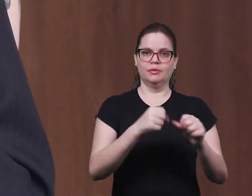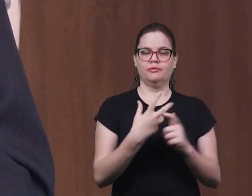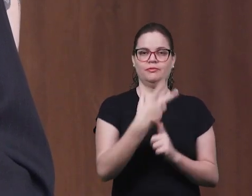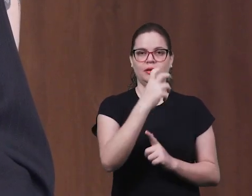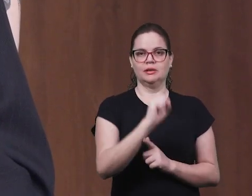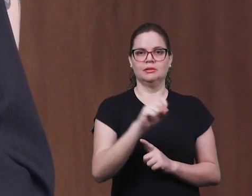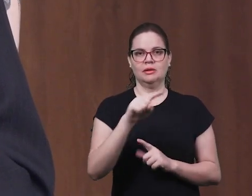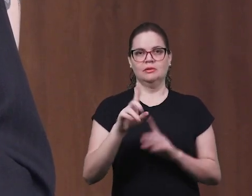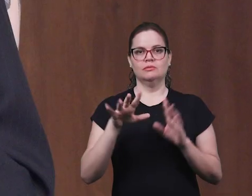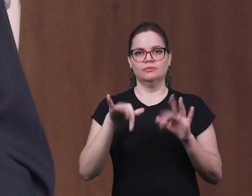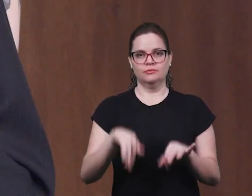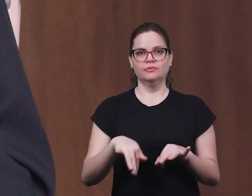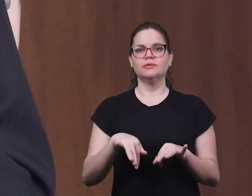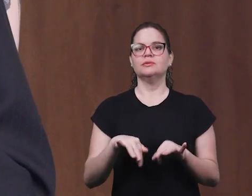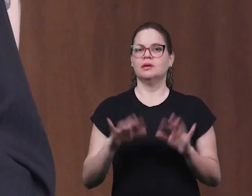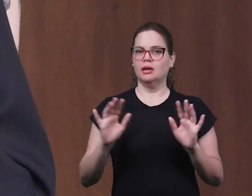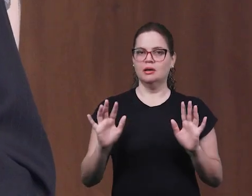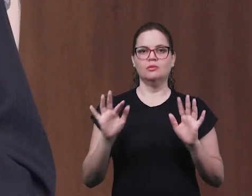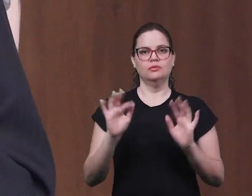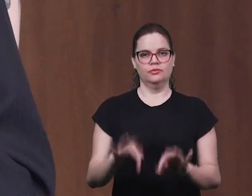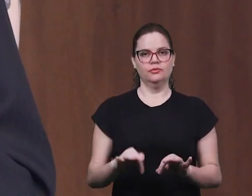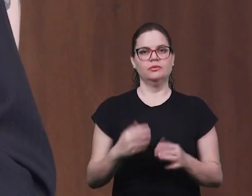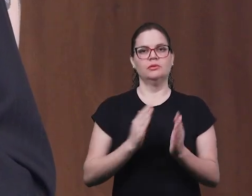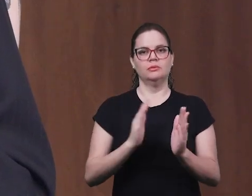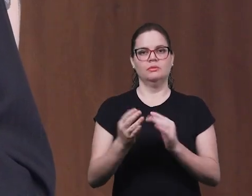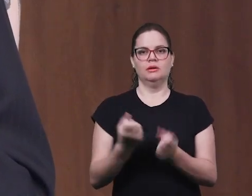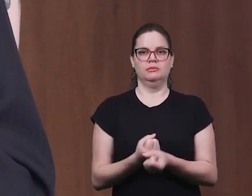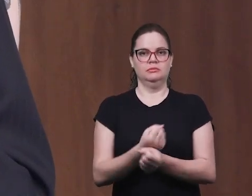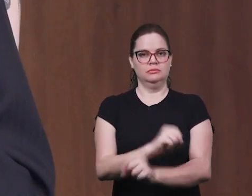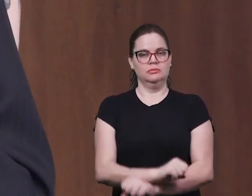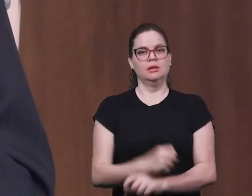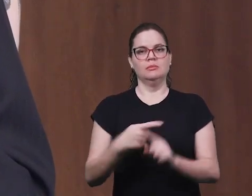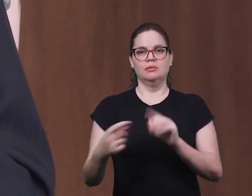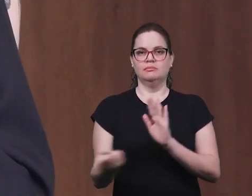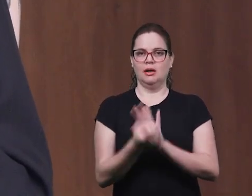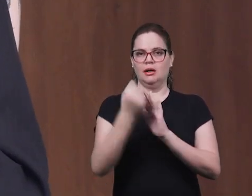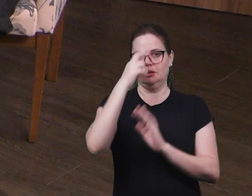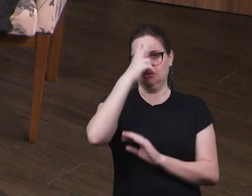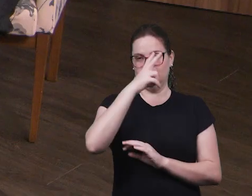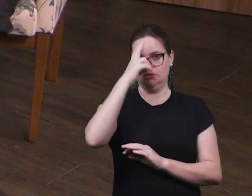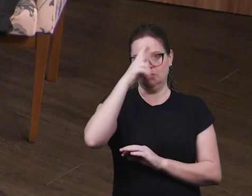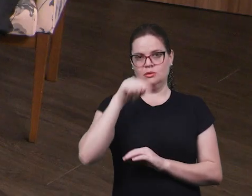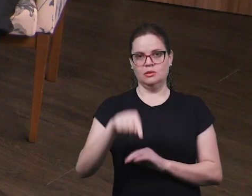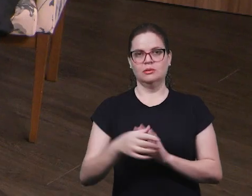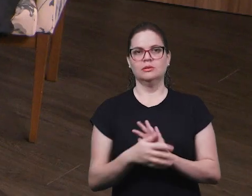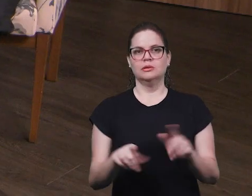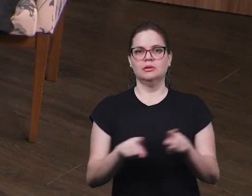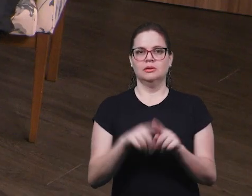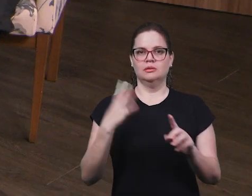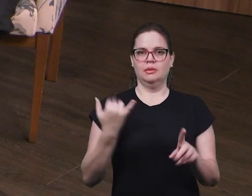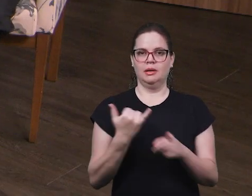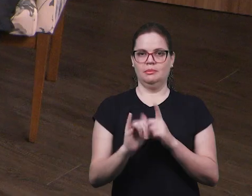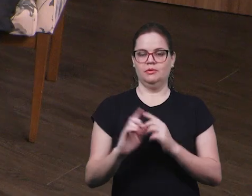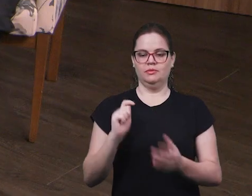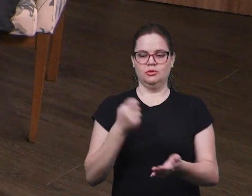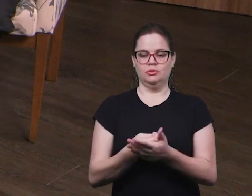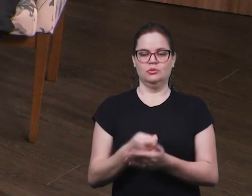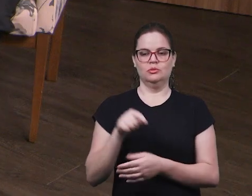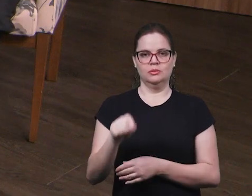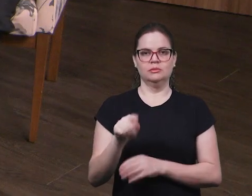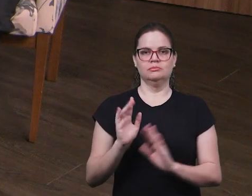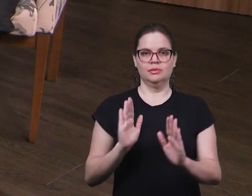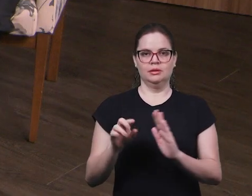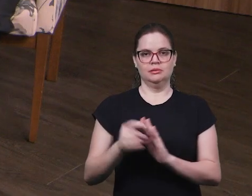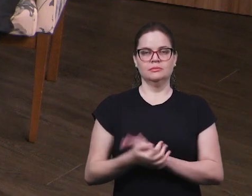do cativeiro. É um marco, né? É um marco histórico. Exatamente. Um marco histórico e que a profecia se cumpre nele, né?